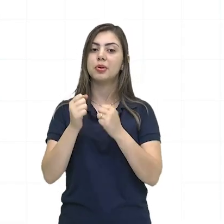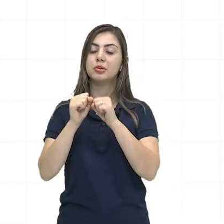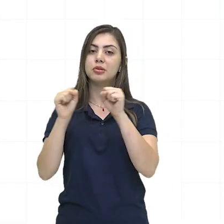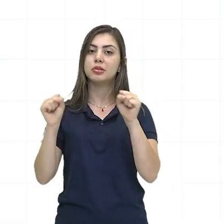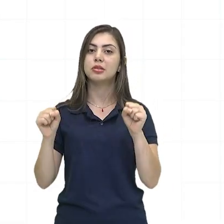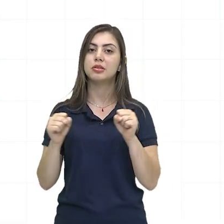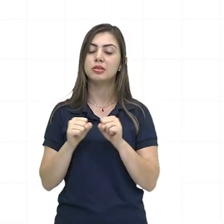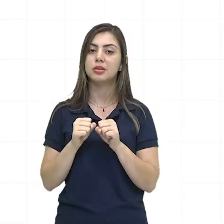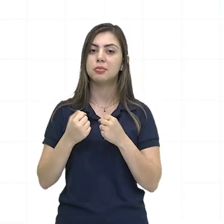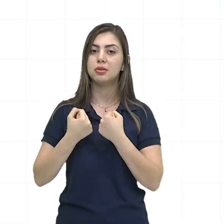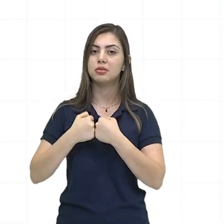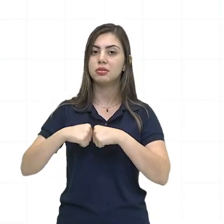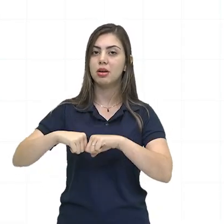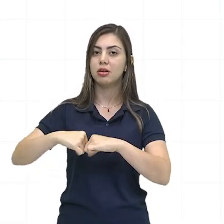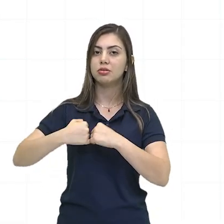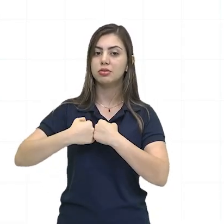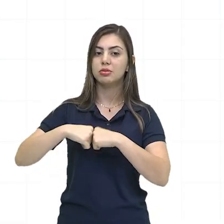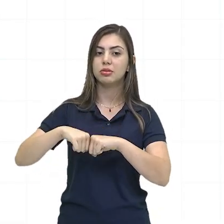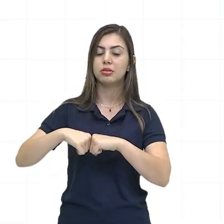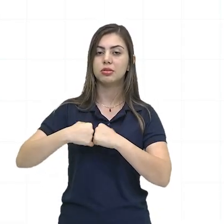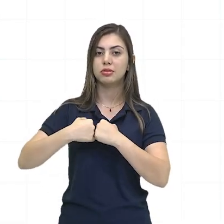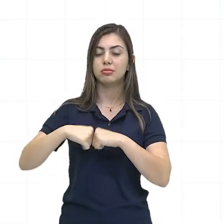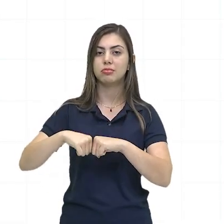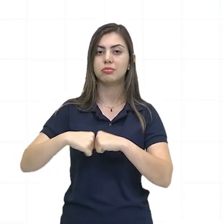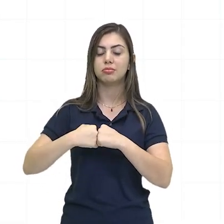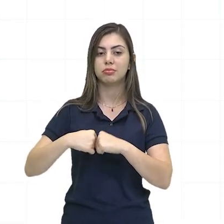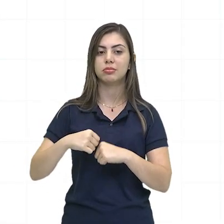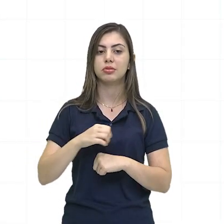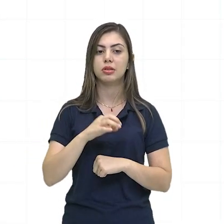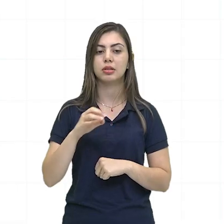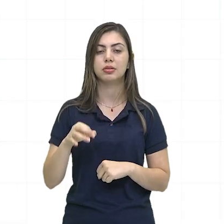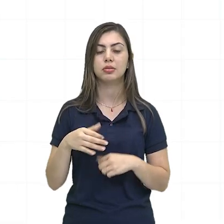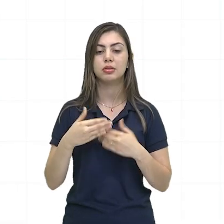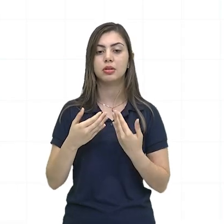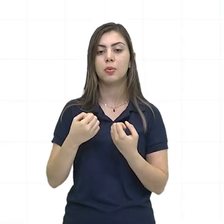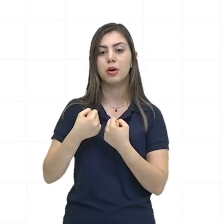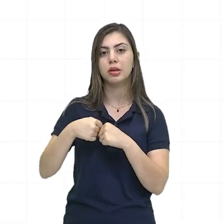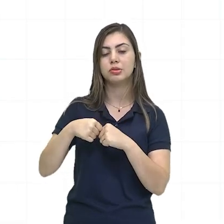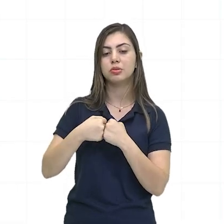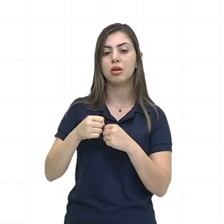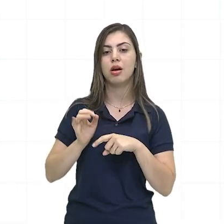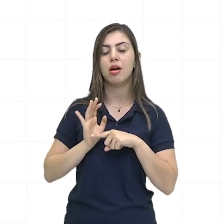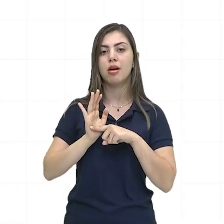sistema articular. E as articulações, elas permitem o